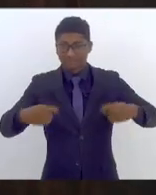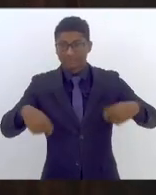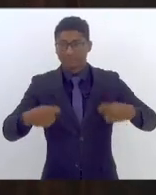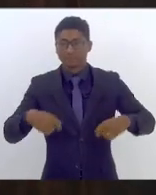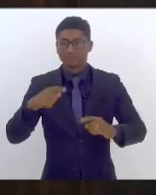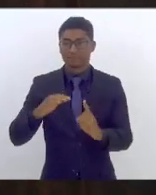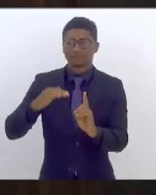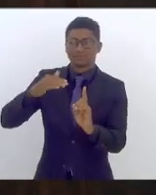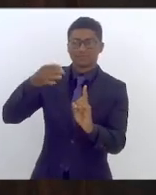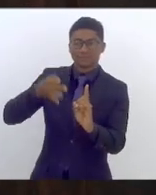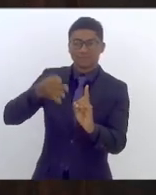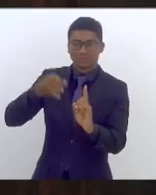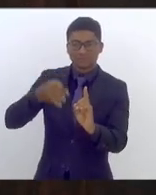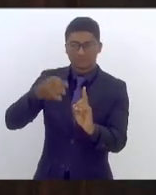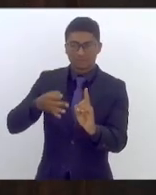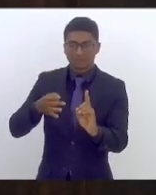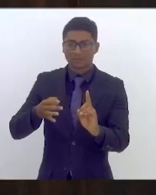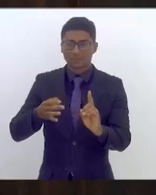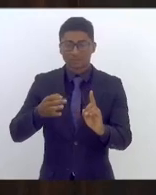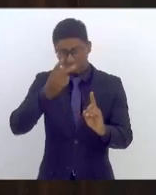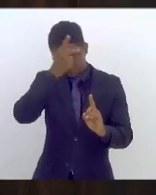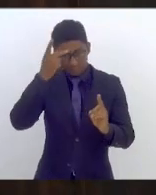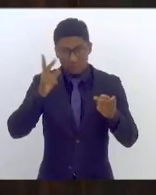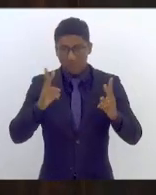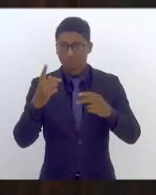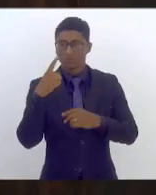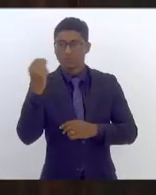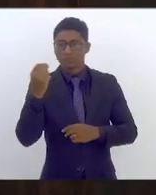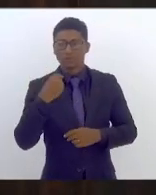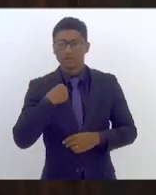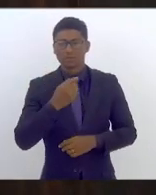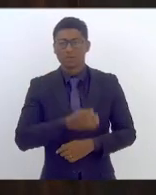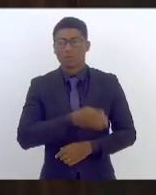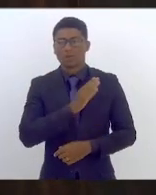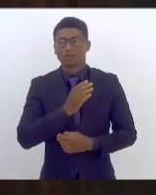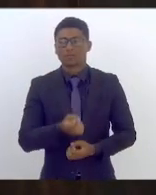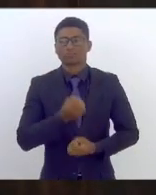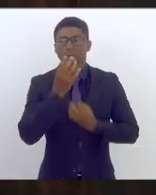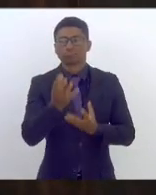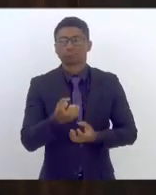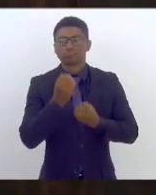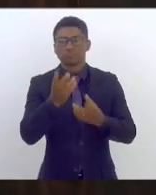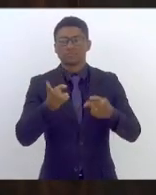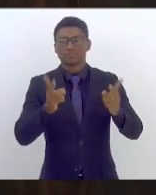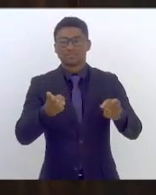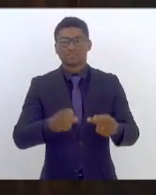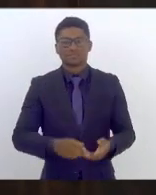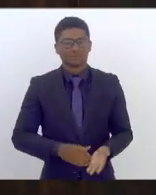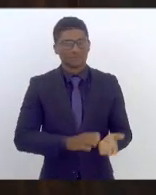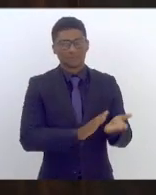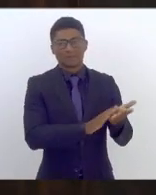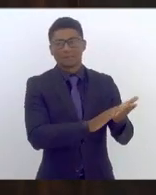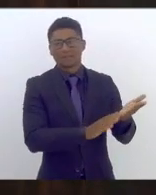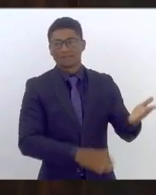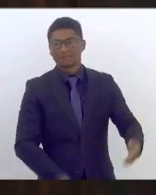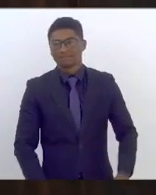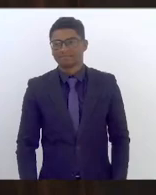Desembargador que não sei que me botavam e eu falava com coração parabéns obrigado